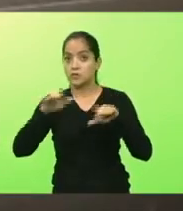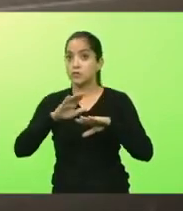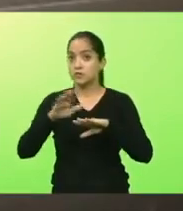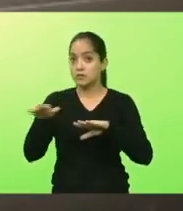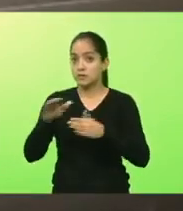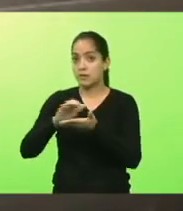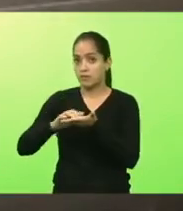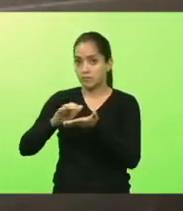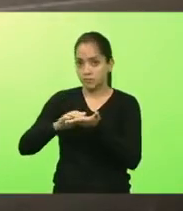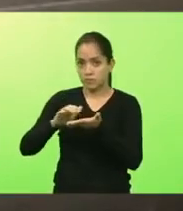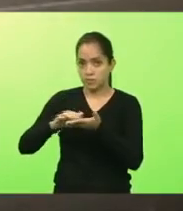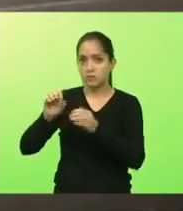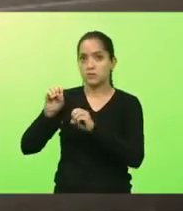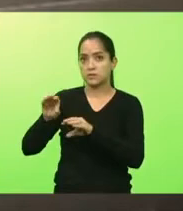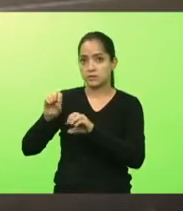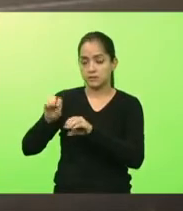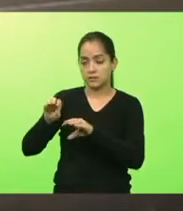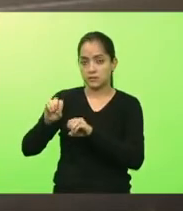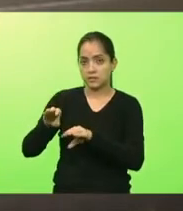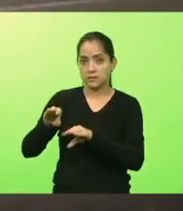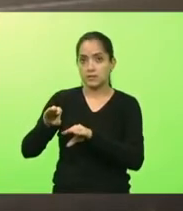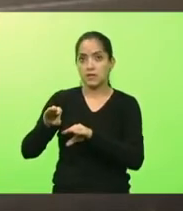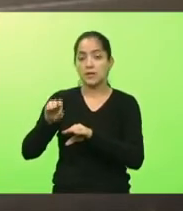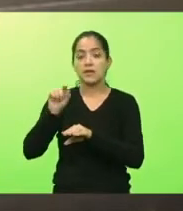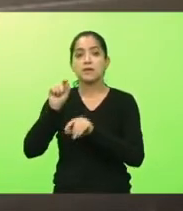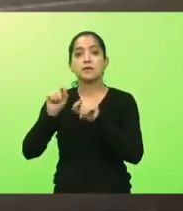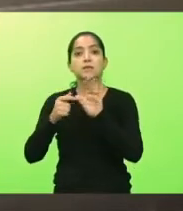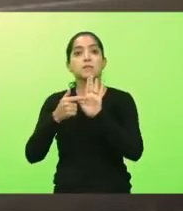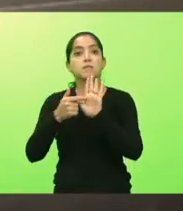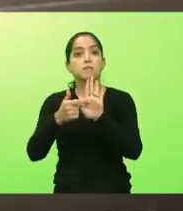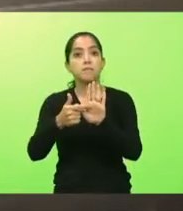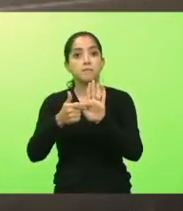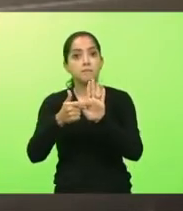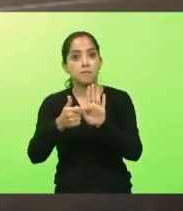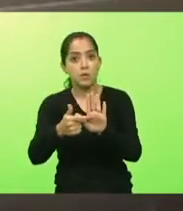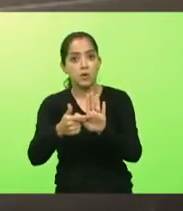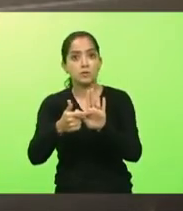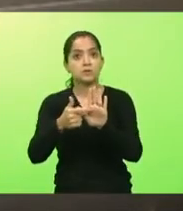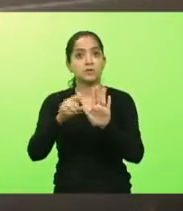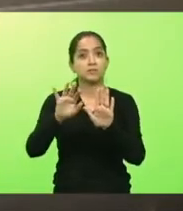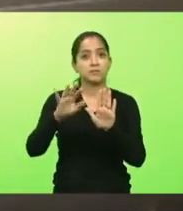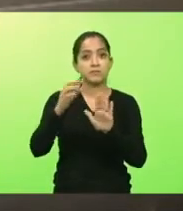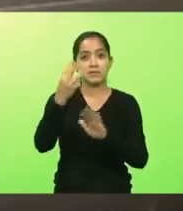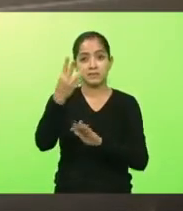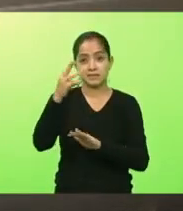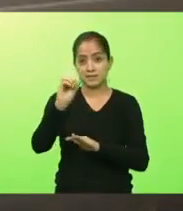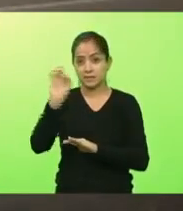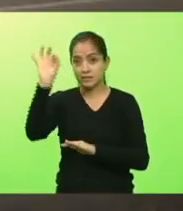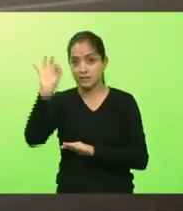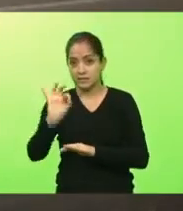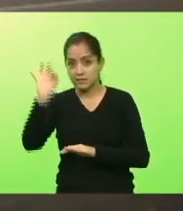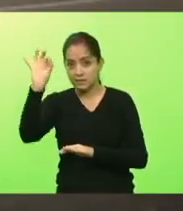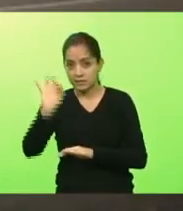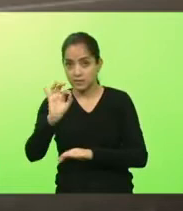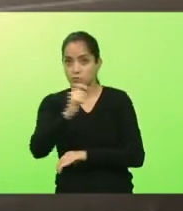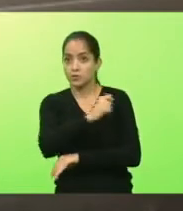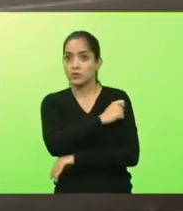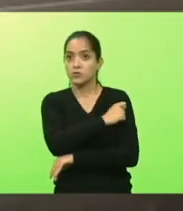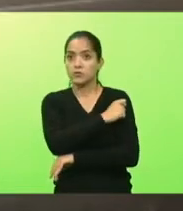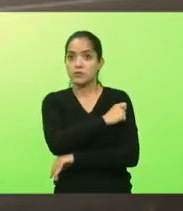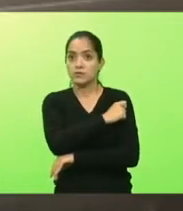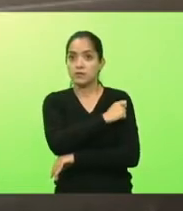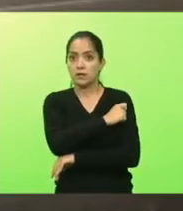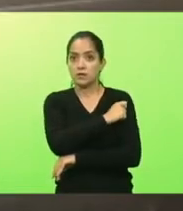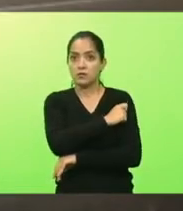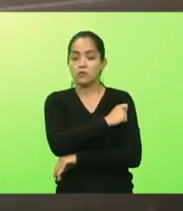de Estado da Educação que aponta que nós temos em torno de 30% dos estudantes que